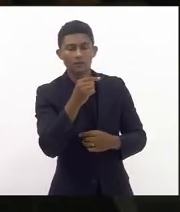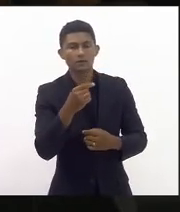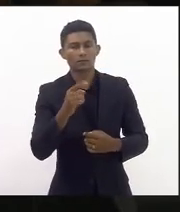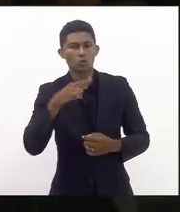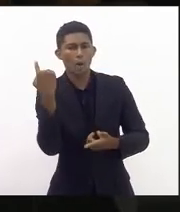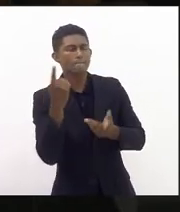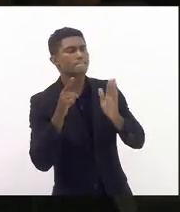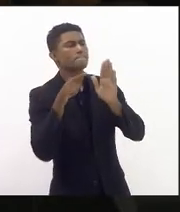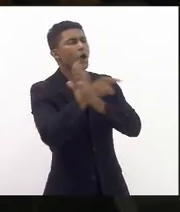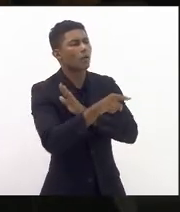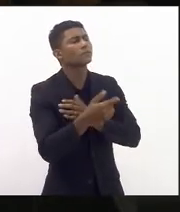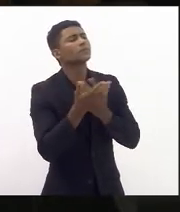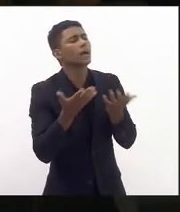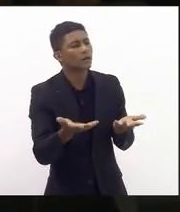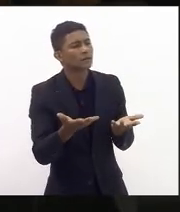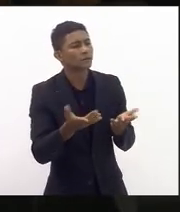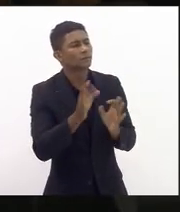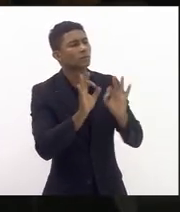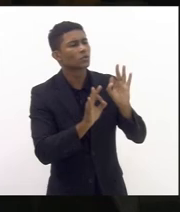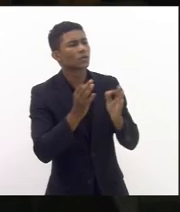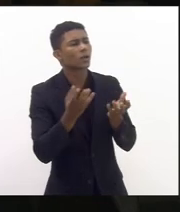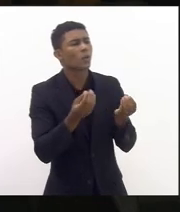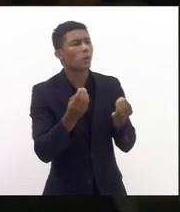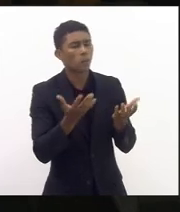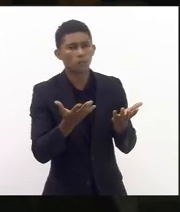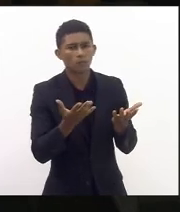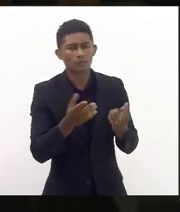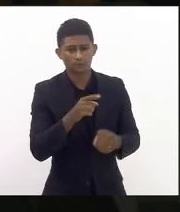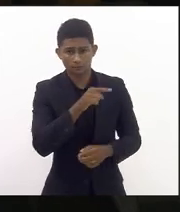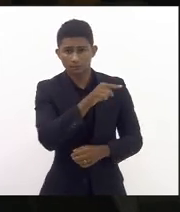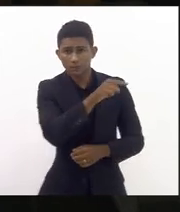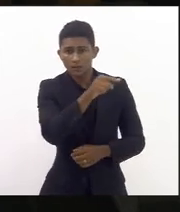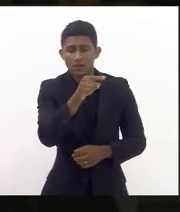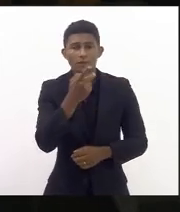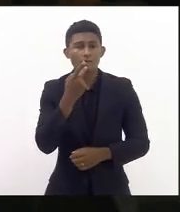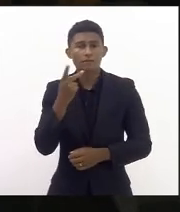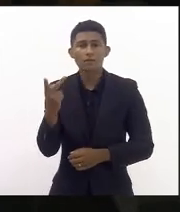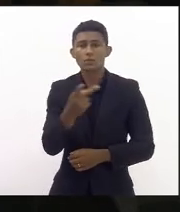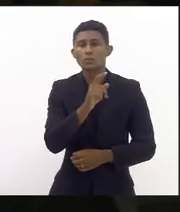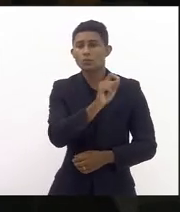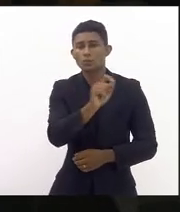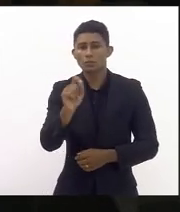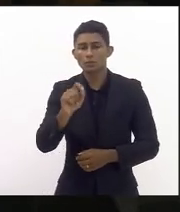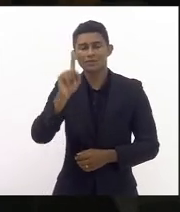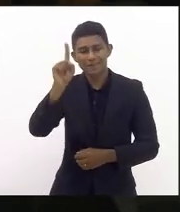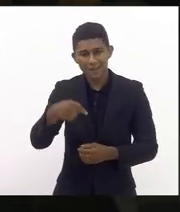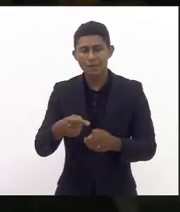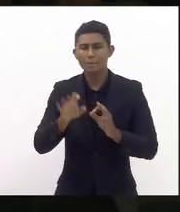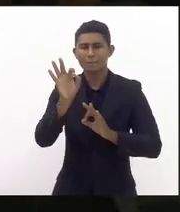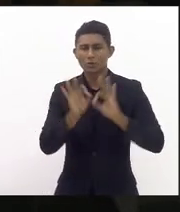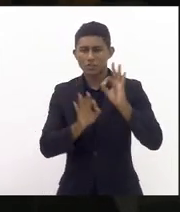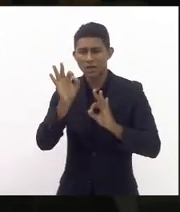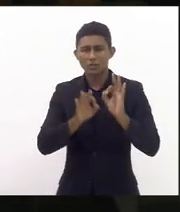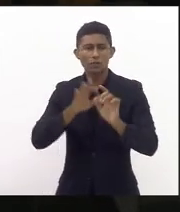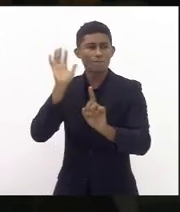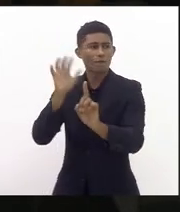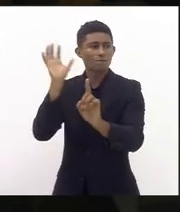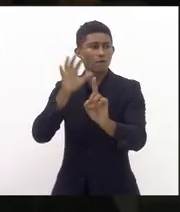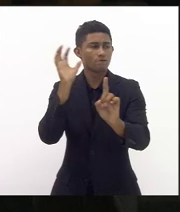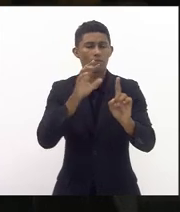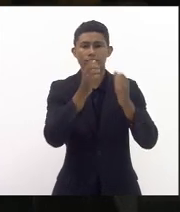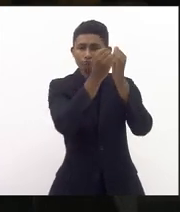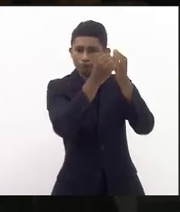questionado, ao se manifestar sobre esse projeto, disse que é um projeto de alto impacto.